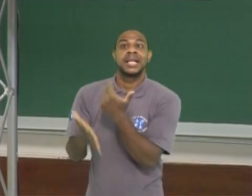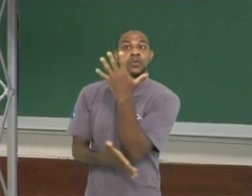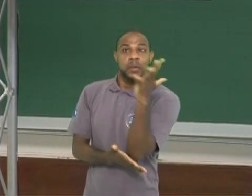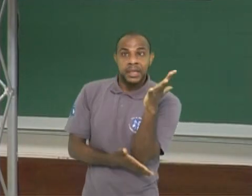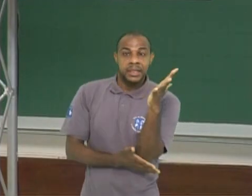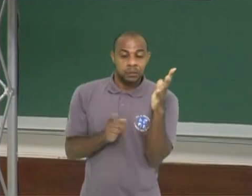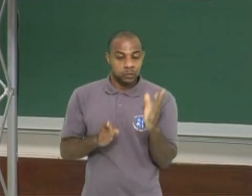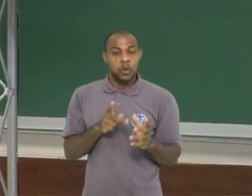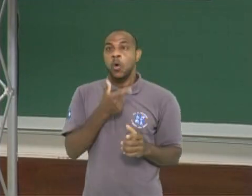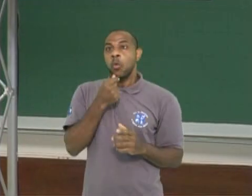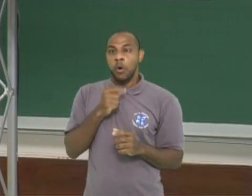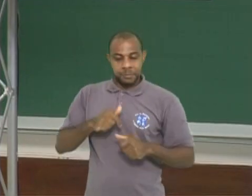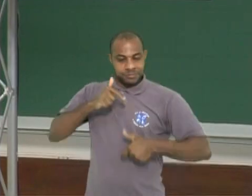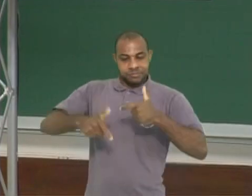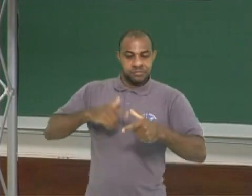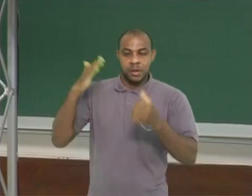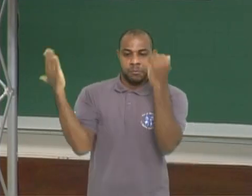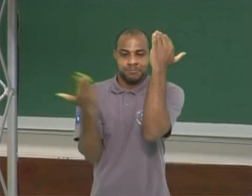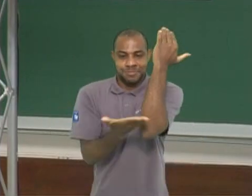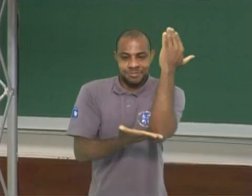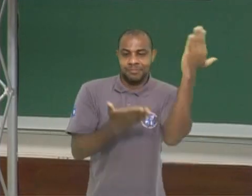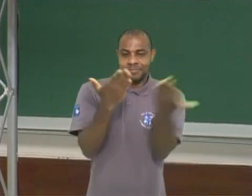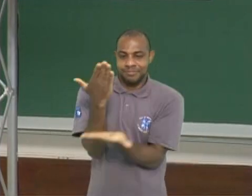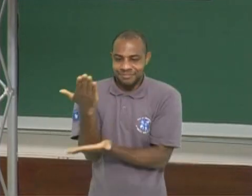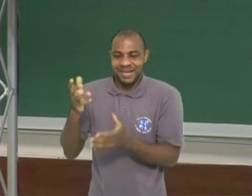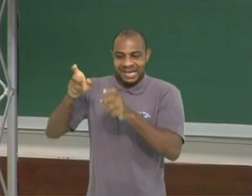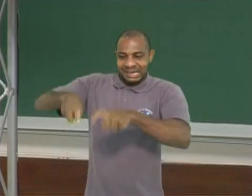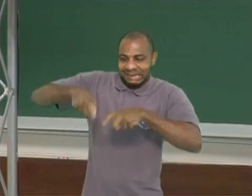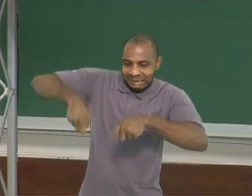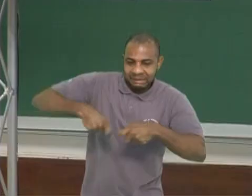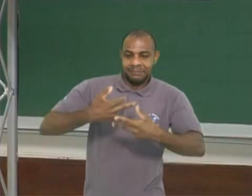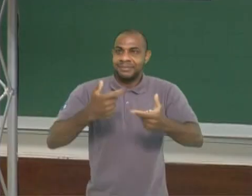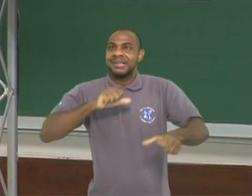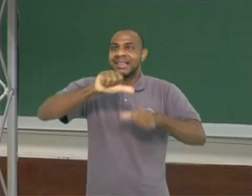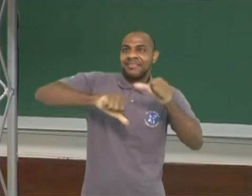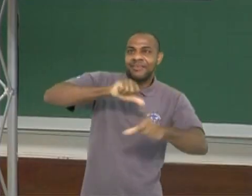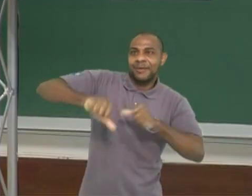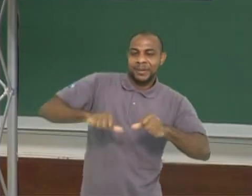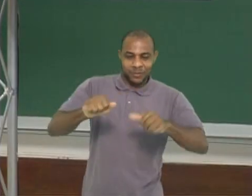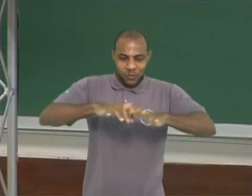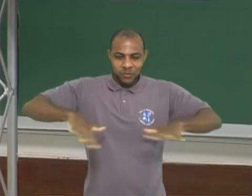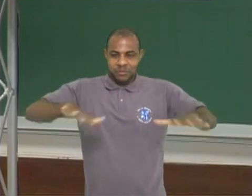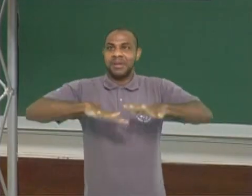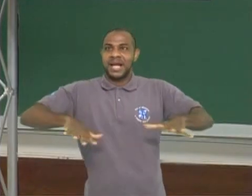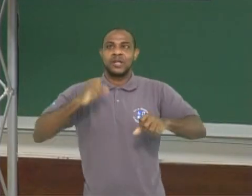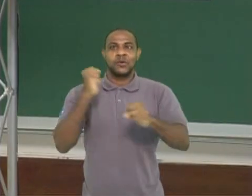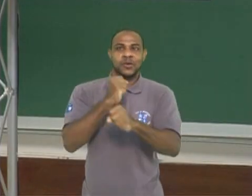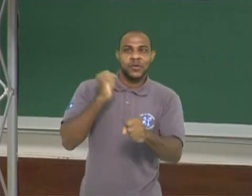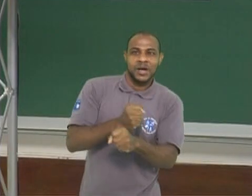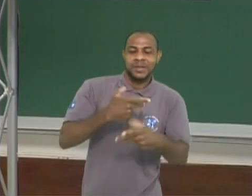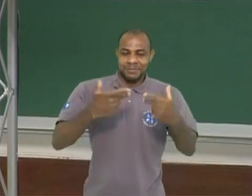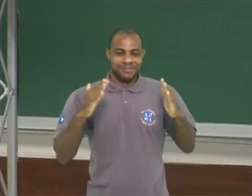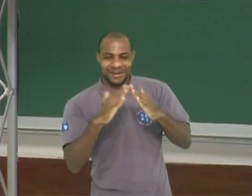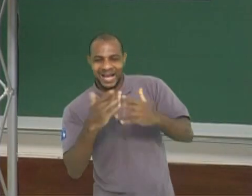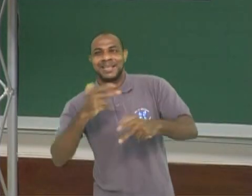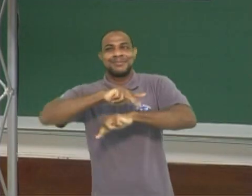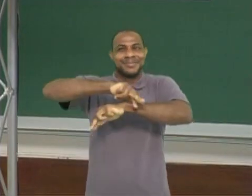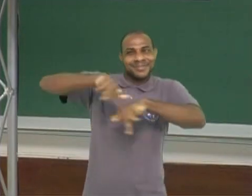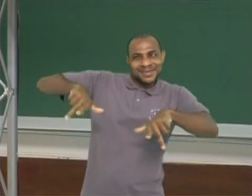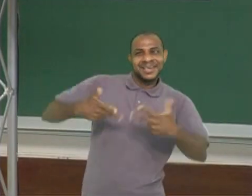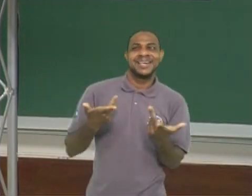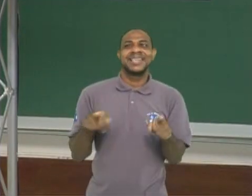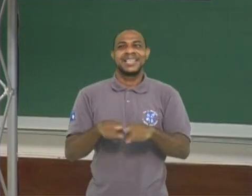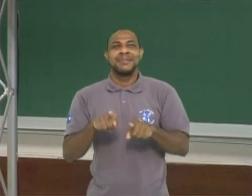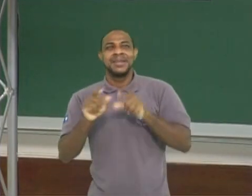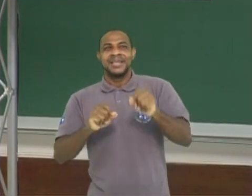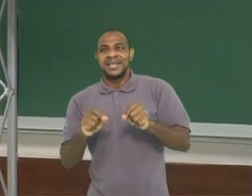ele modifica os elementos naturais, transformando ali, construindo elementos culturais. A